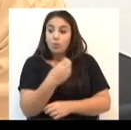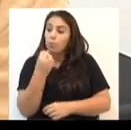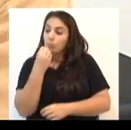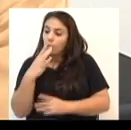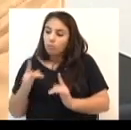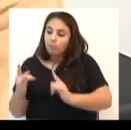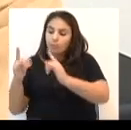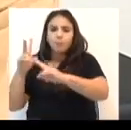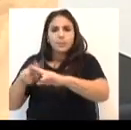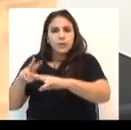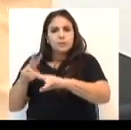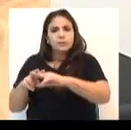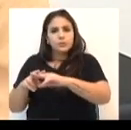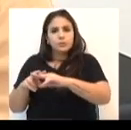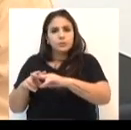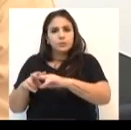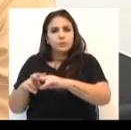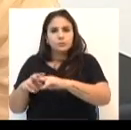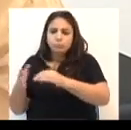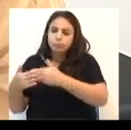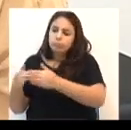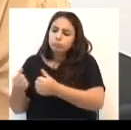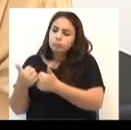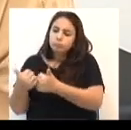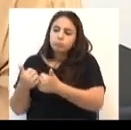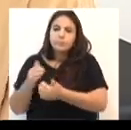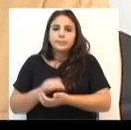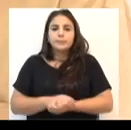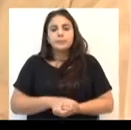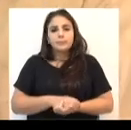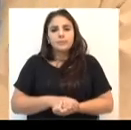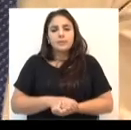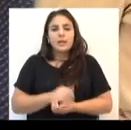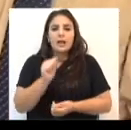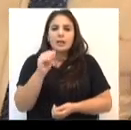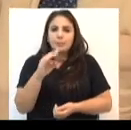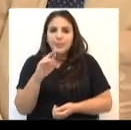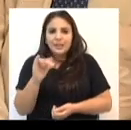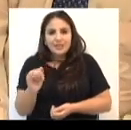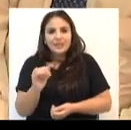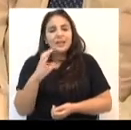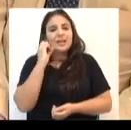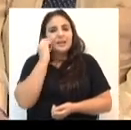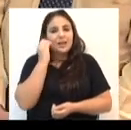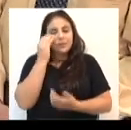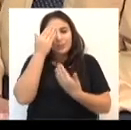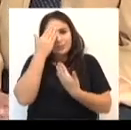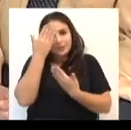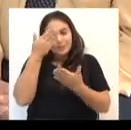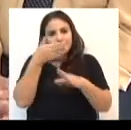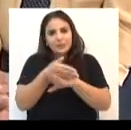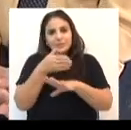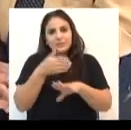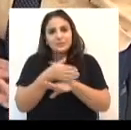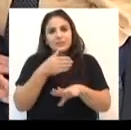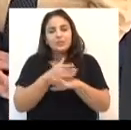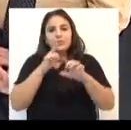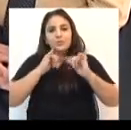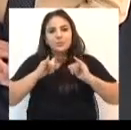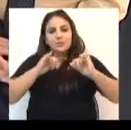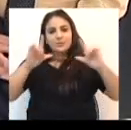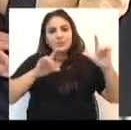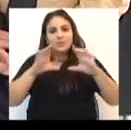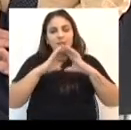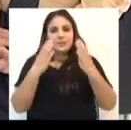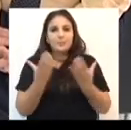falei vão ser aos pouquinhos sendo fechados também. Vereadora Alberi, vereadora Cláudia, muito obrigada pela participação de vocês no Jornal da